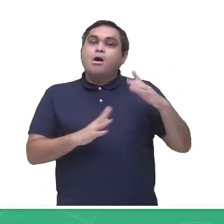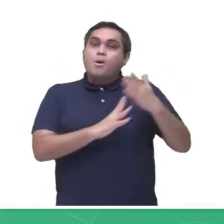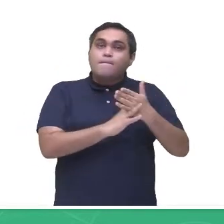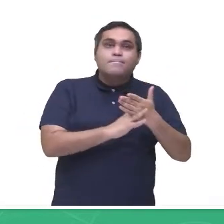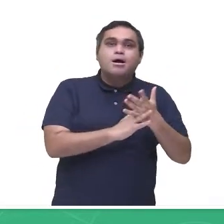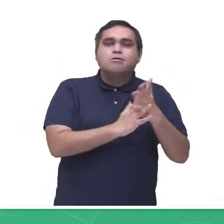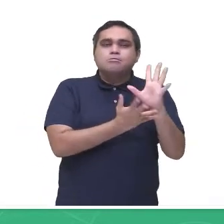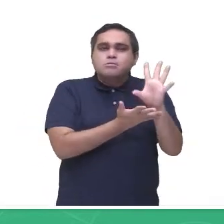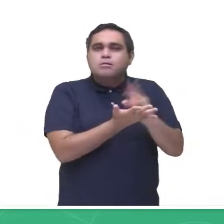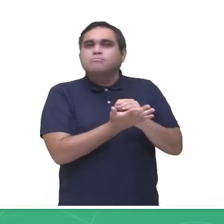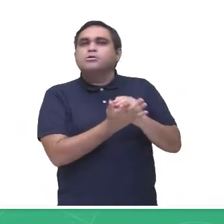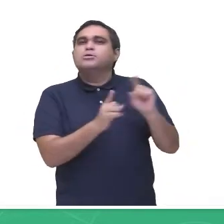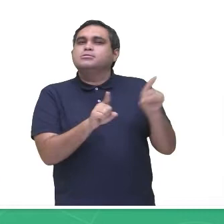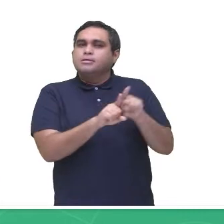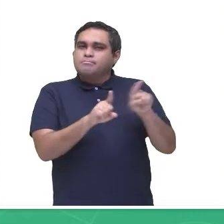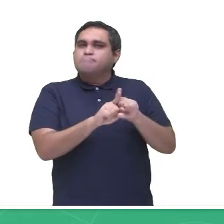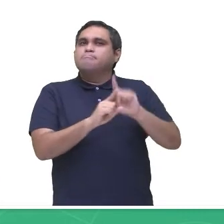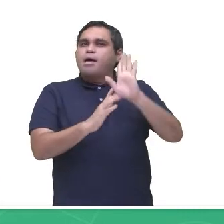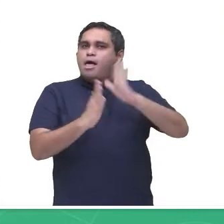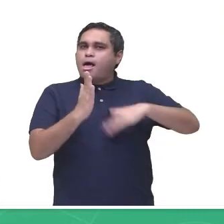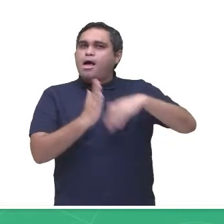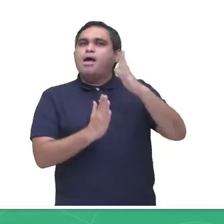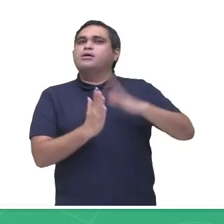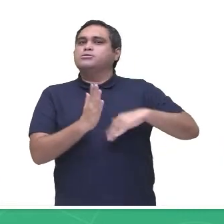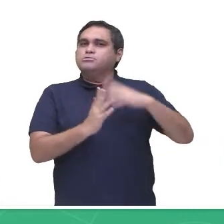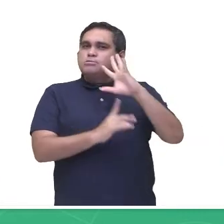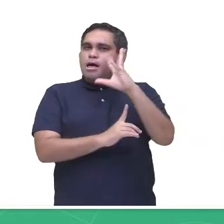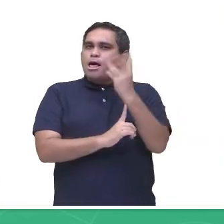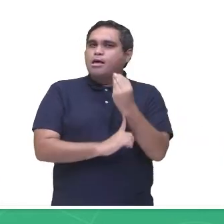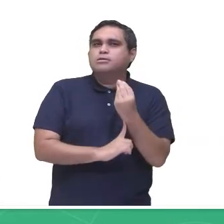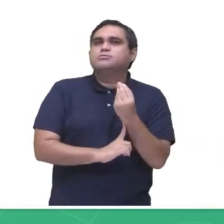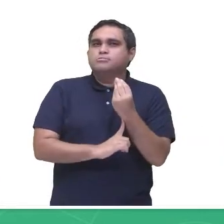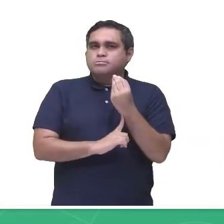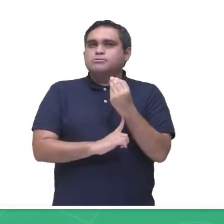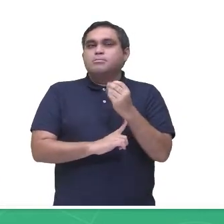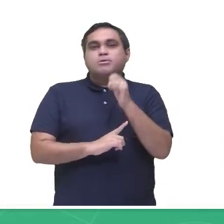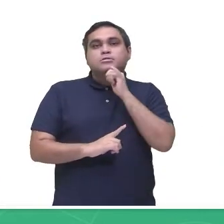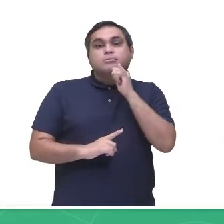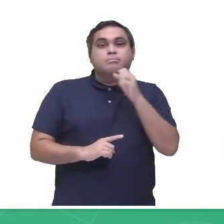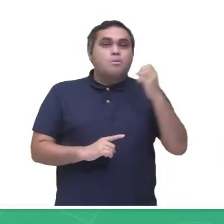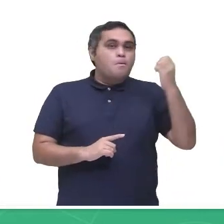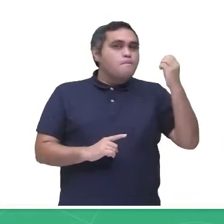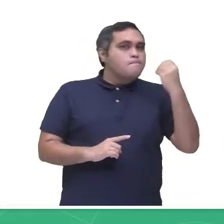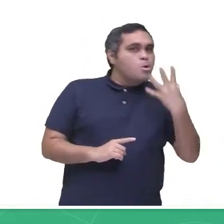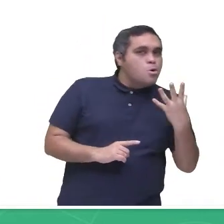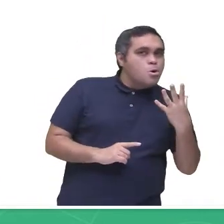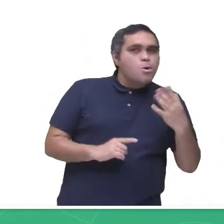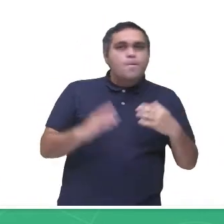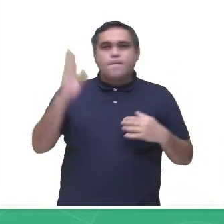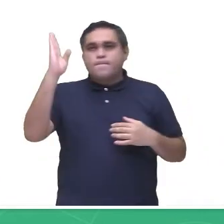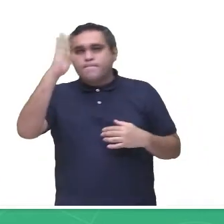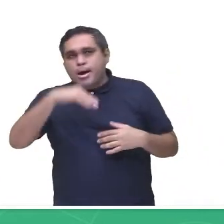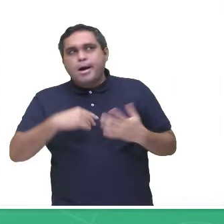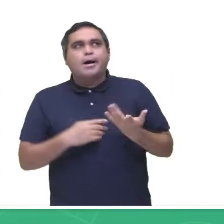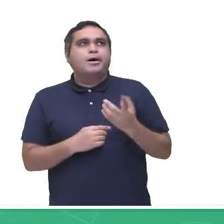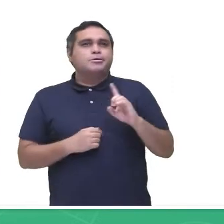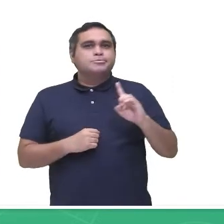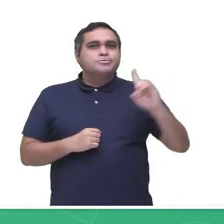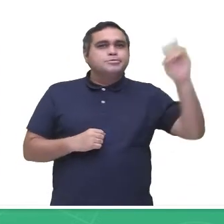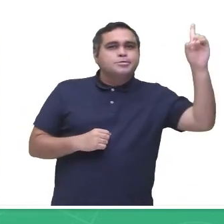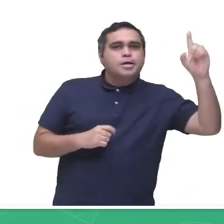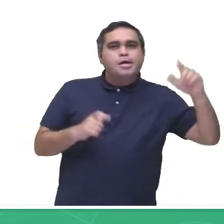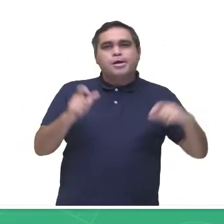formas antagônicas? Bem e mal, Deus e o diabo, Céu e terra, pureza e